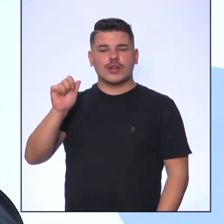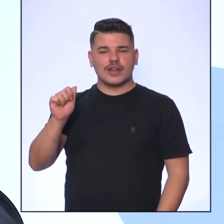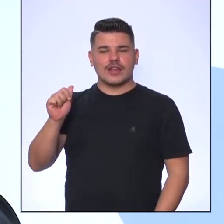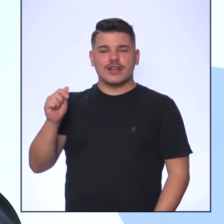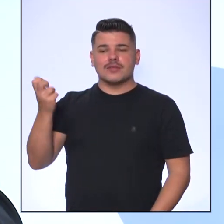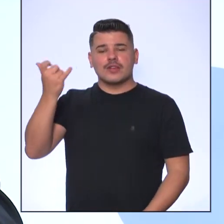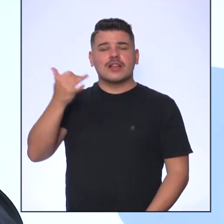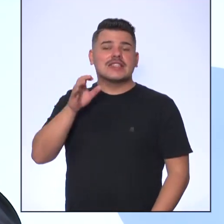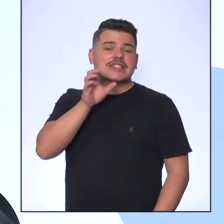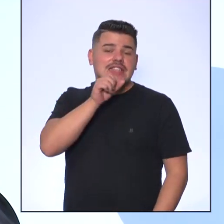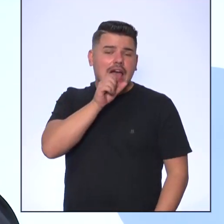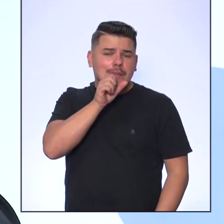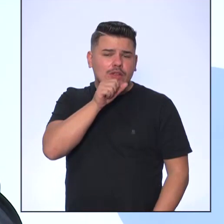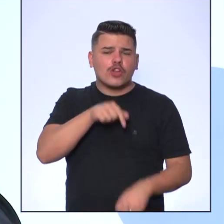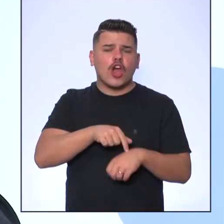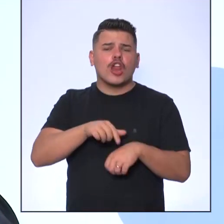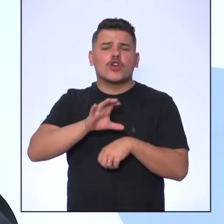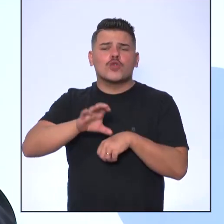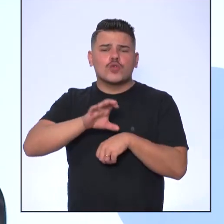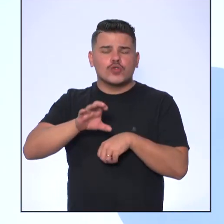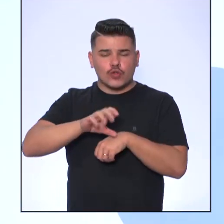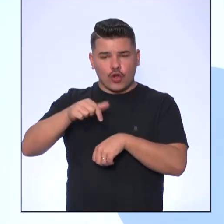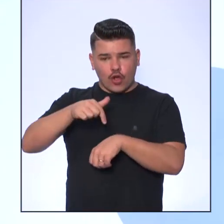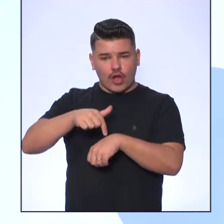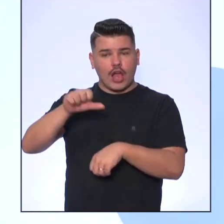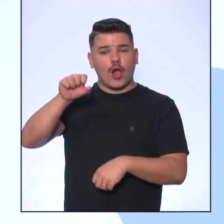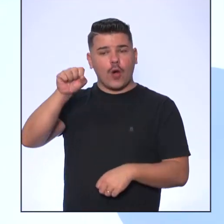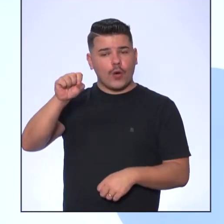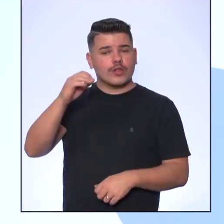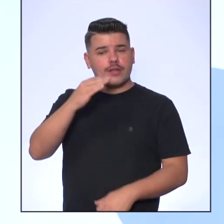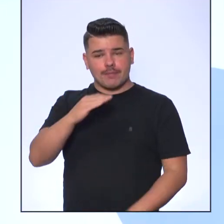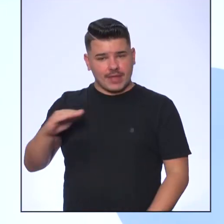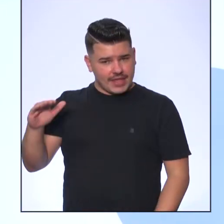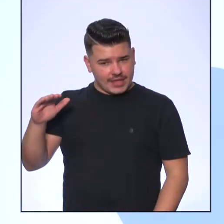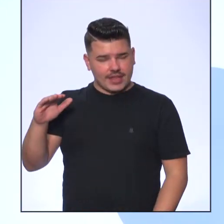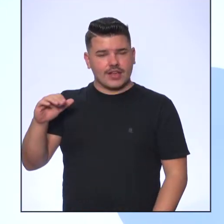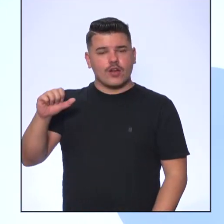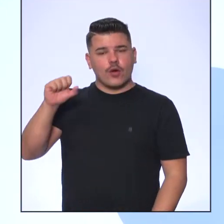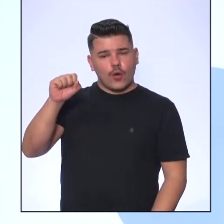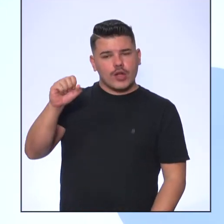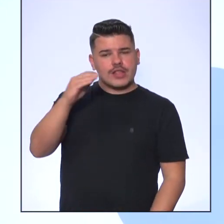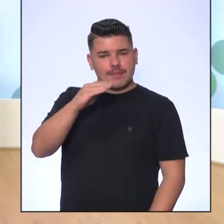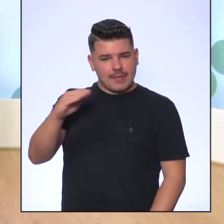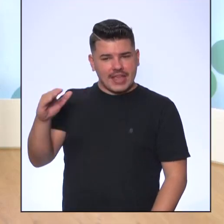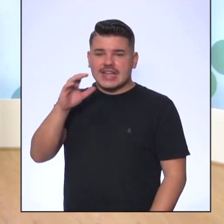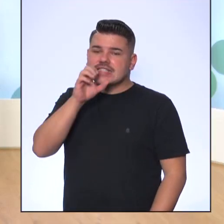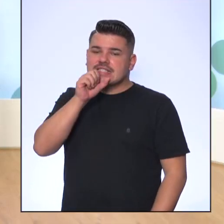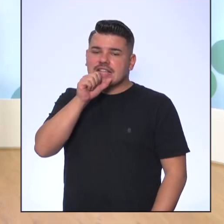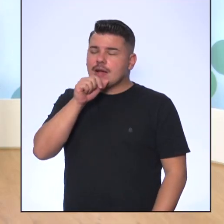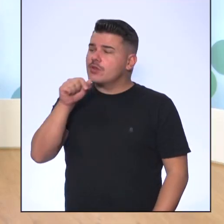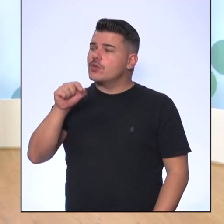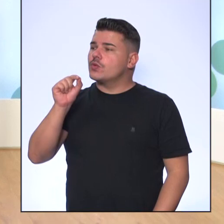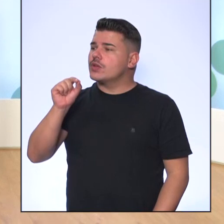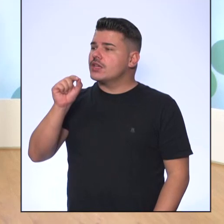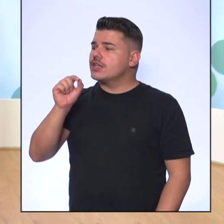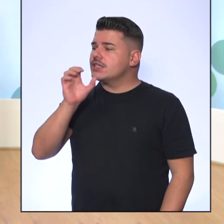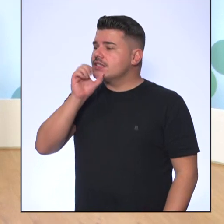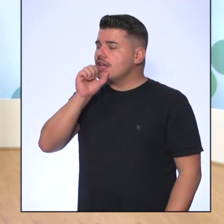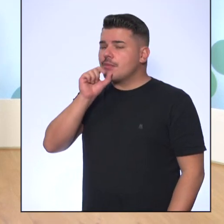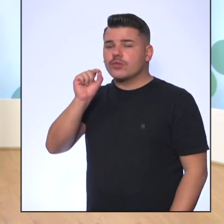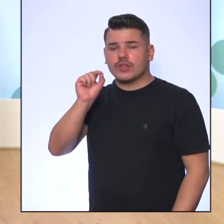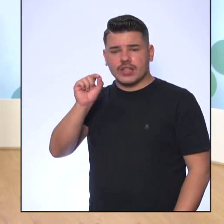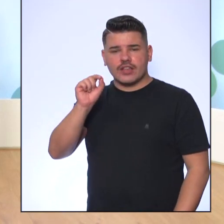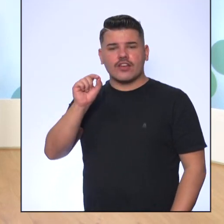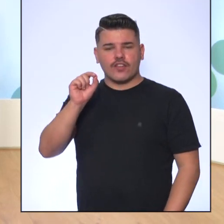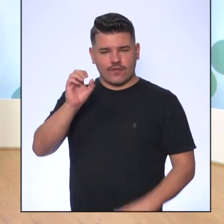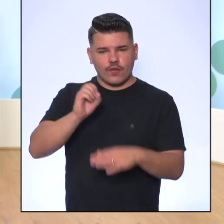preparatório de sábado? A hora é às 8h30. Qual é o componente desse sábado, Bruna? Já digo